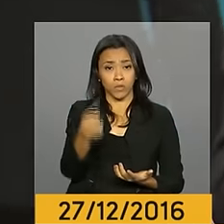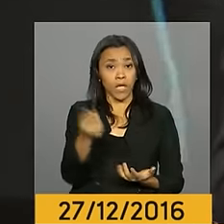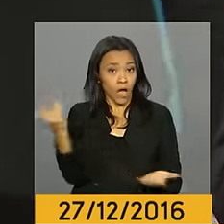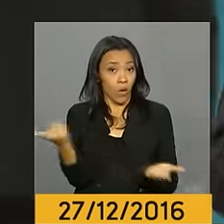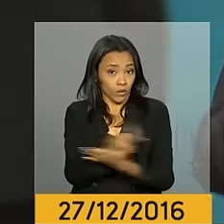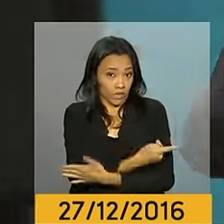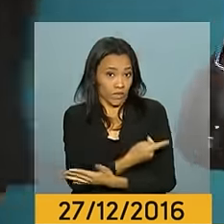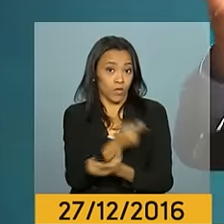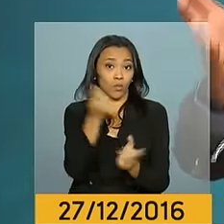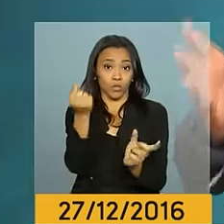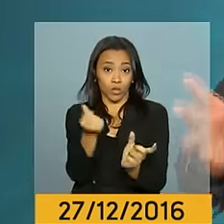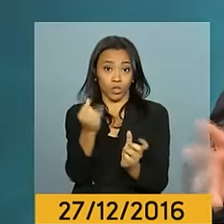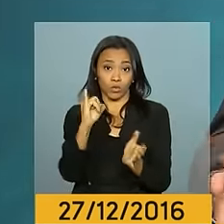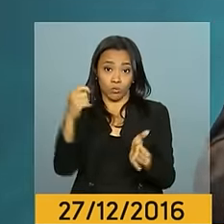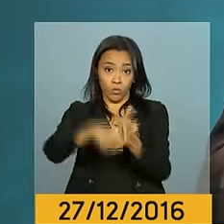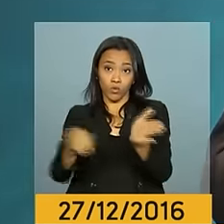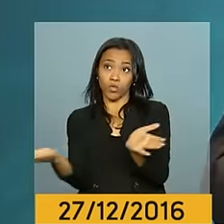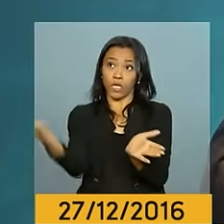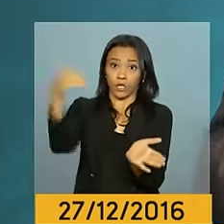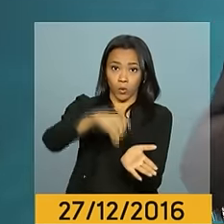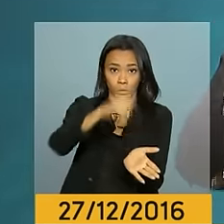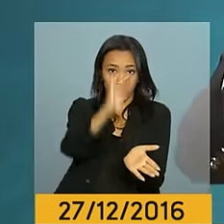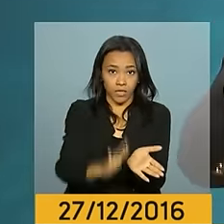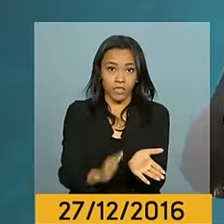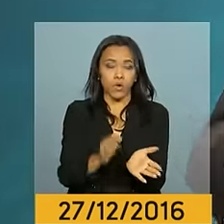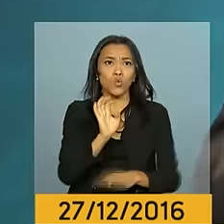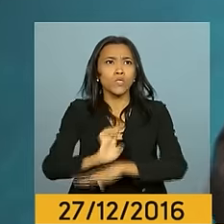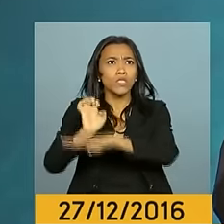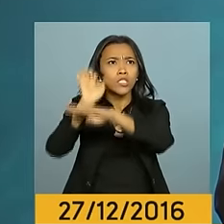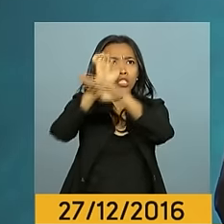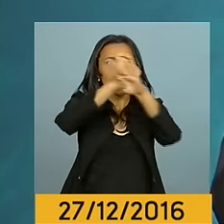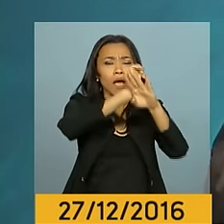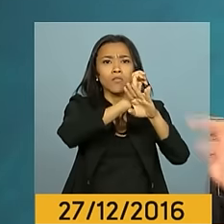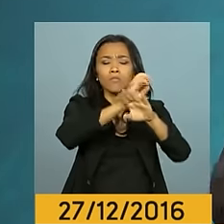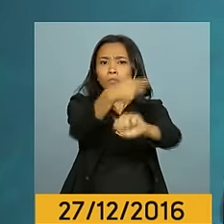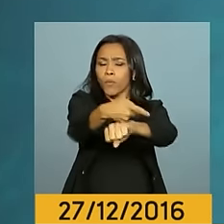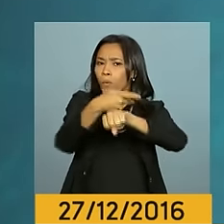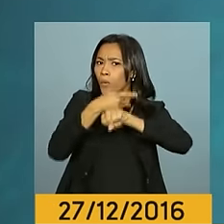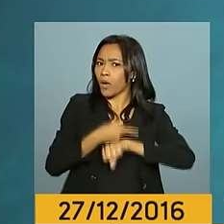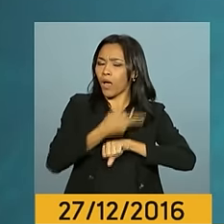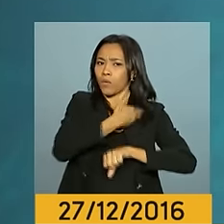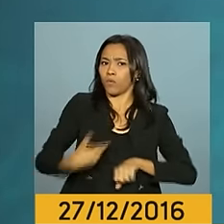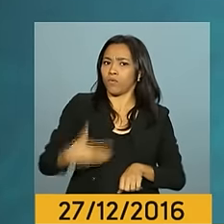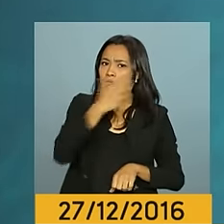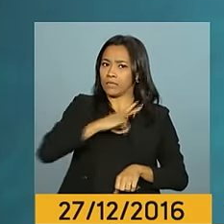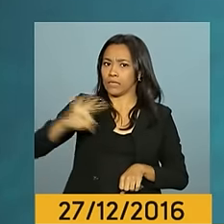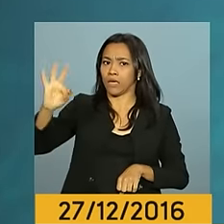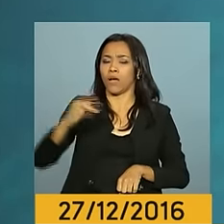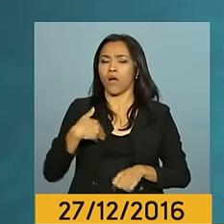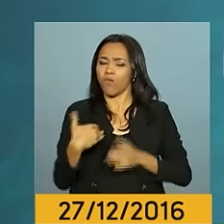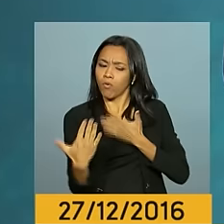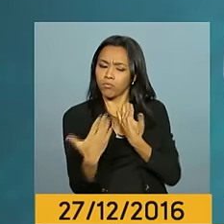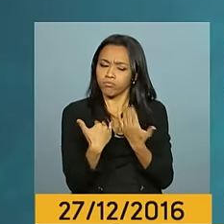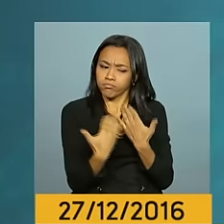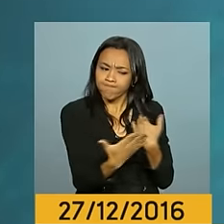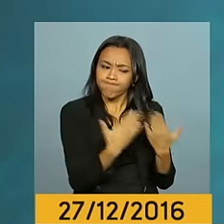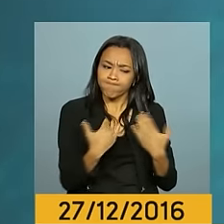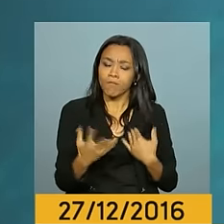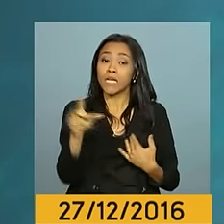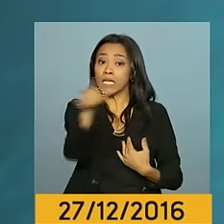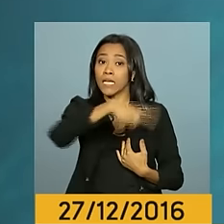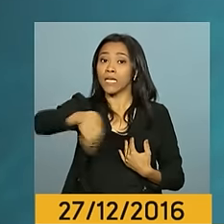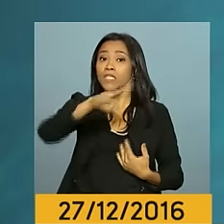repatriação os estados tomaram Providência e nos procuraram dialogaram conosco e realmente disseram